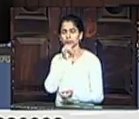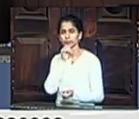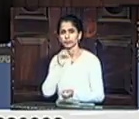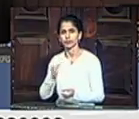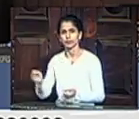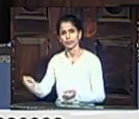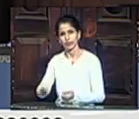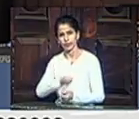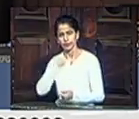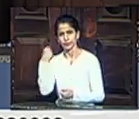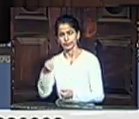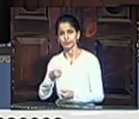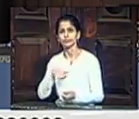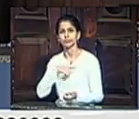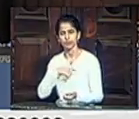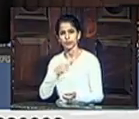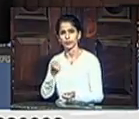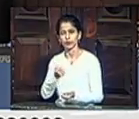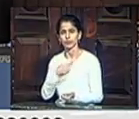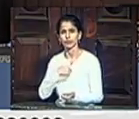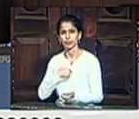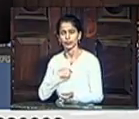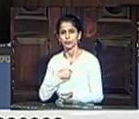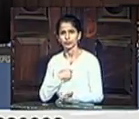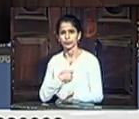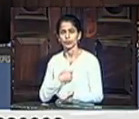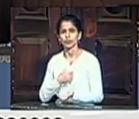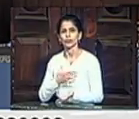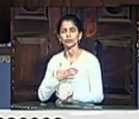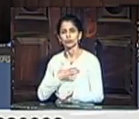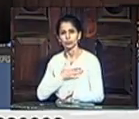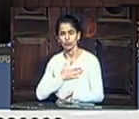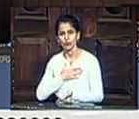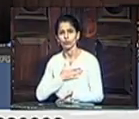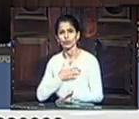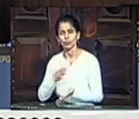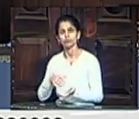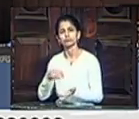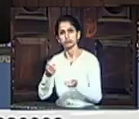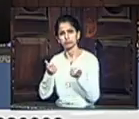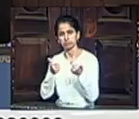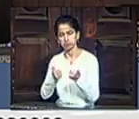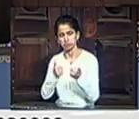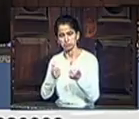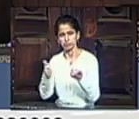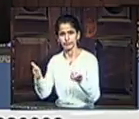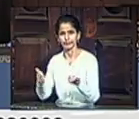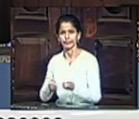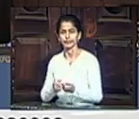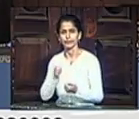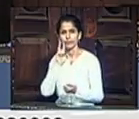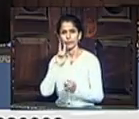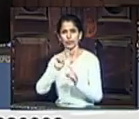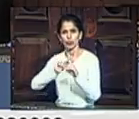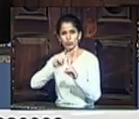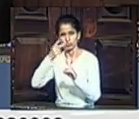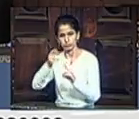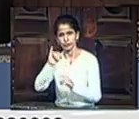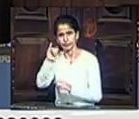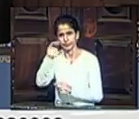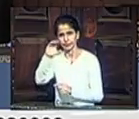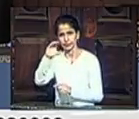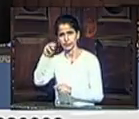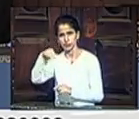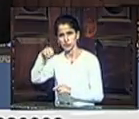É um produto que eu tenho uma inclinação favorável a votar a favor do aumento da alíquota do